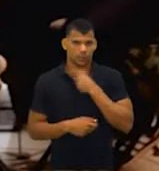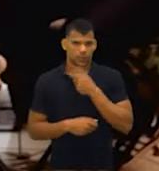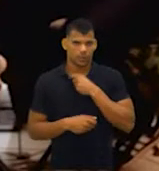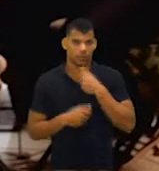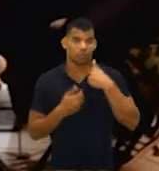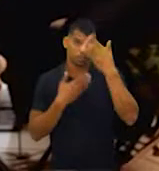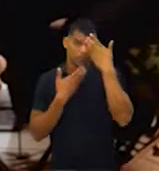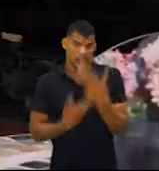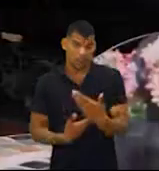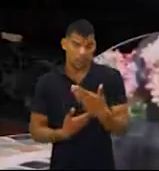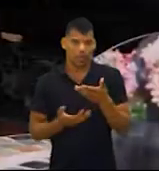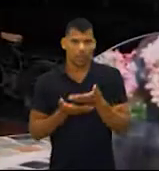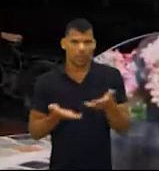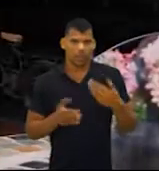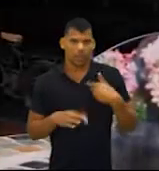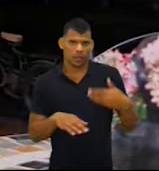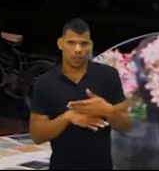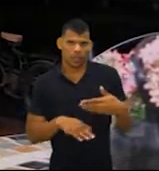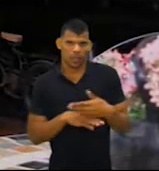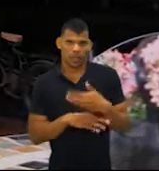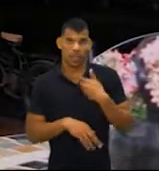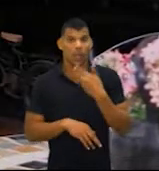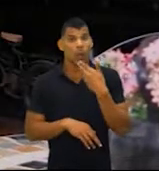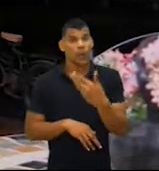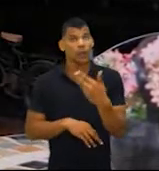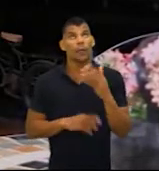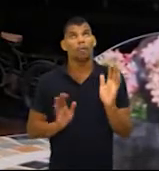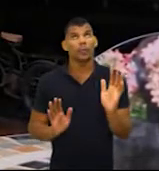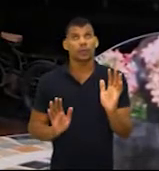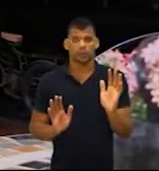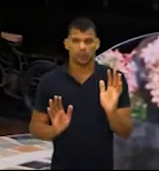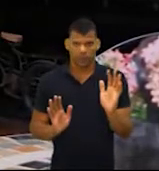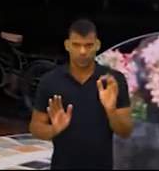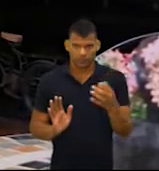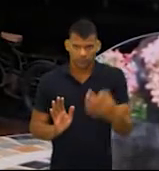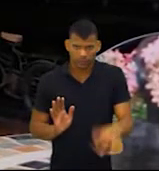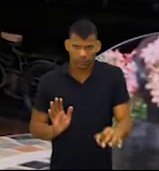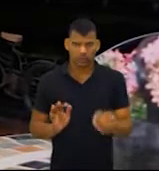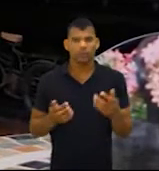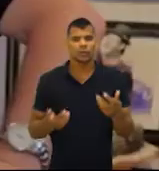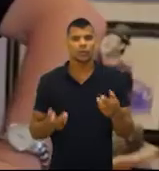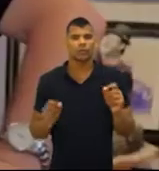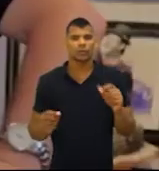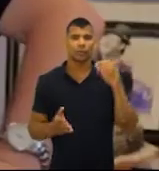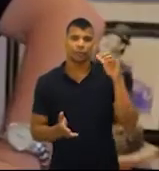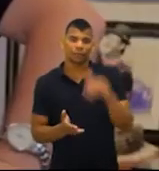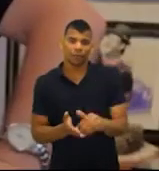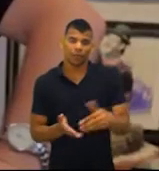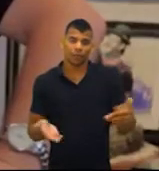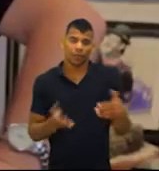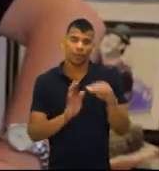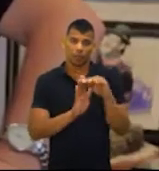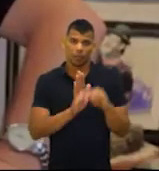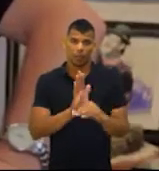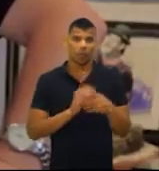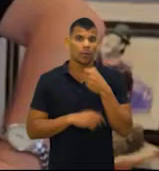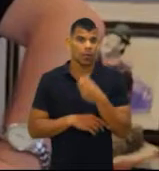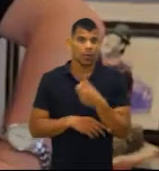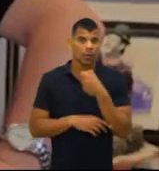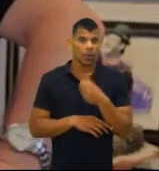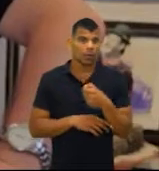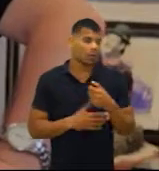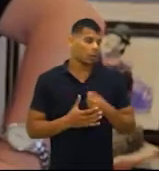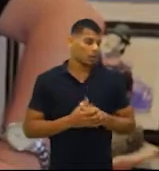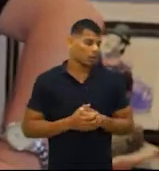brasileira. Eu peço a Deus que continue iluminando sua cabeça para você fazer muito mais música